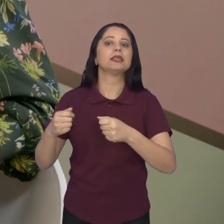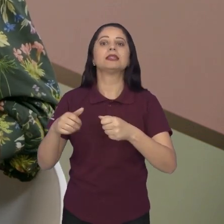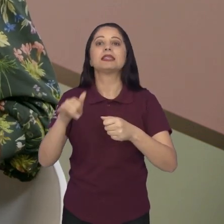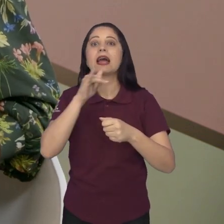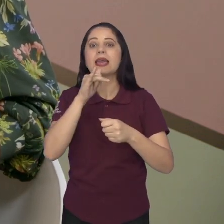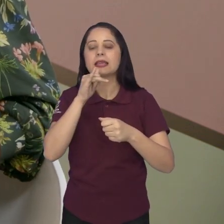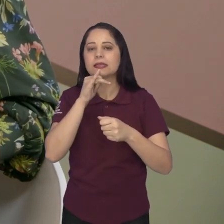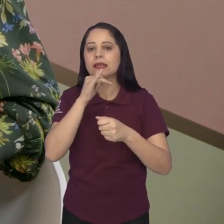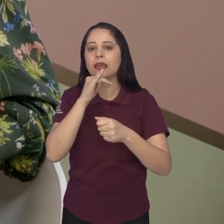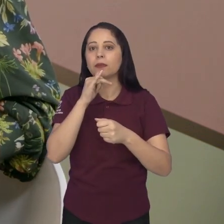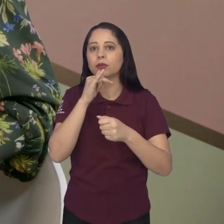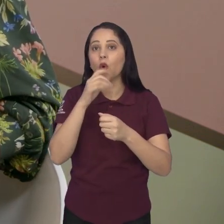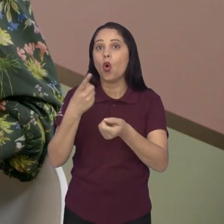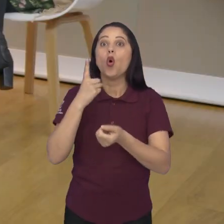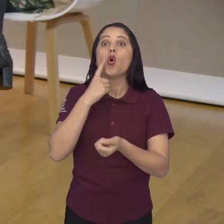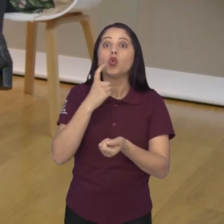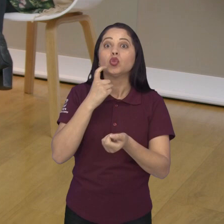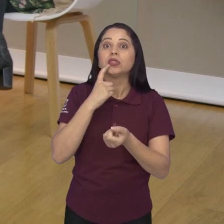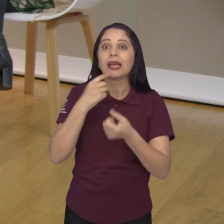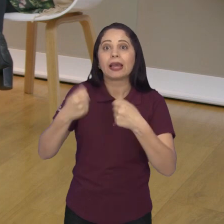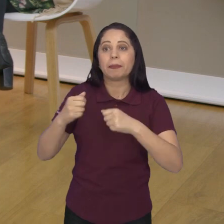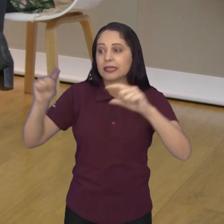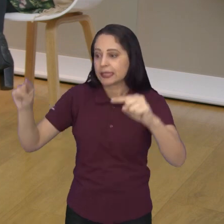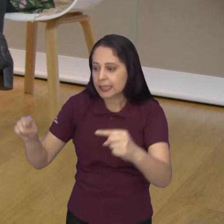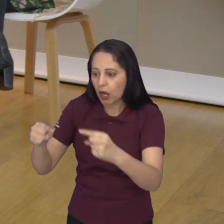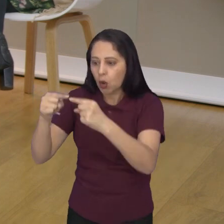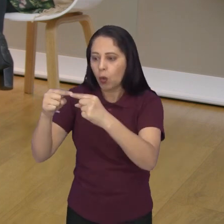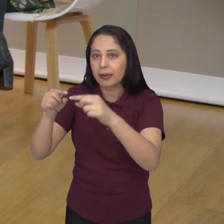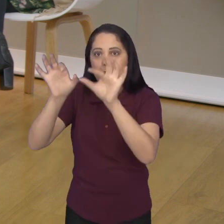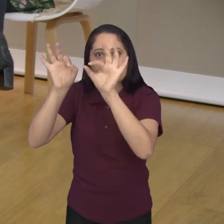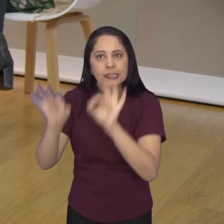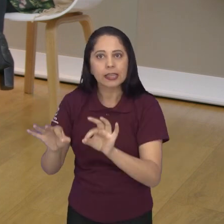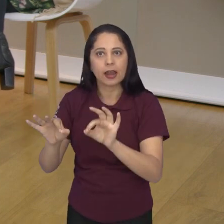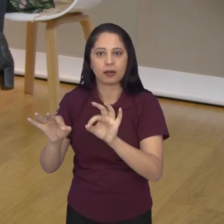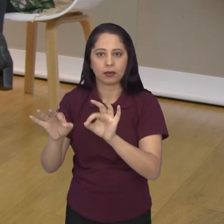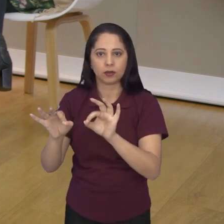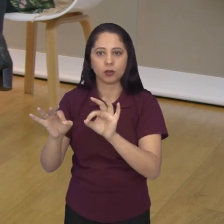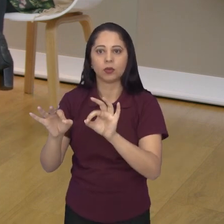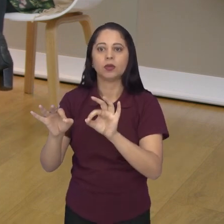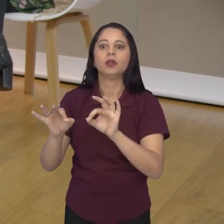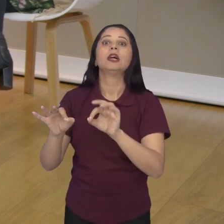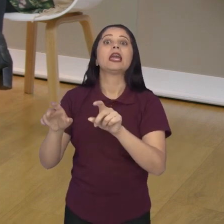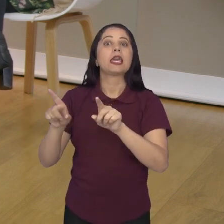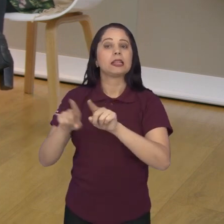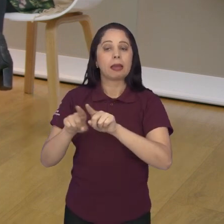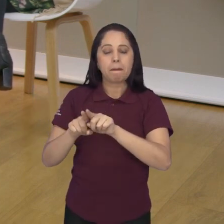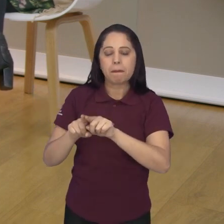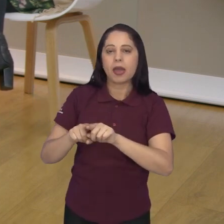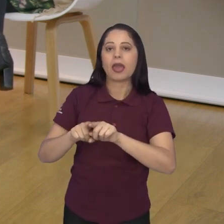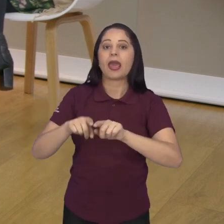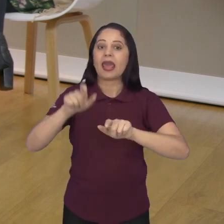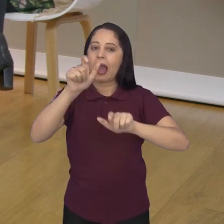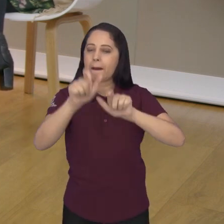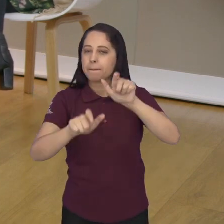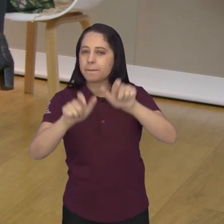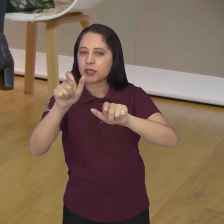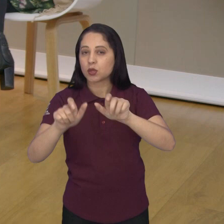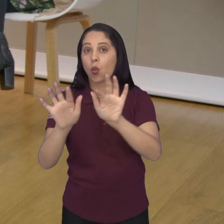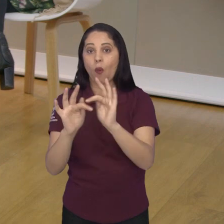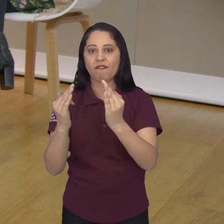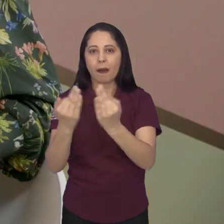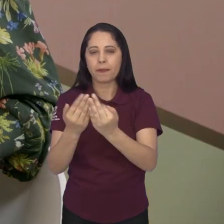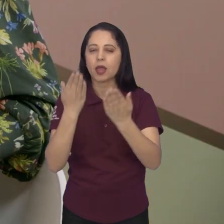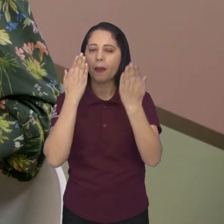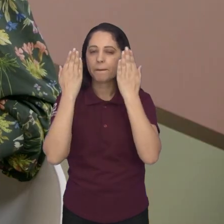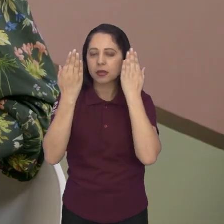procurar compatibilidade não só do sangue, né? Mas também compatibilidade tecidual, exato. Passa por um acompanhamento